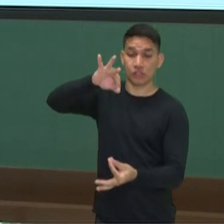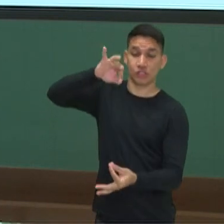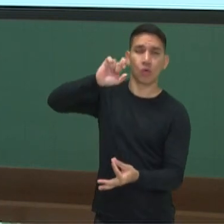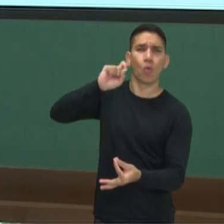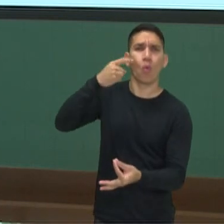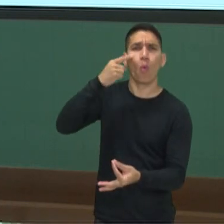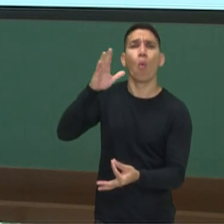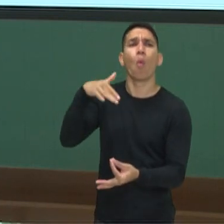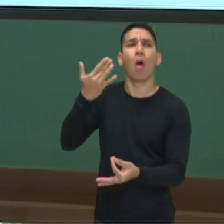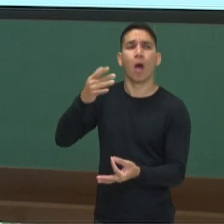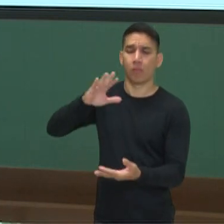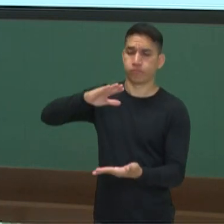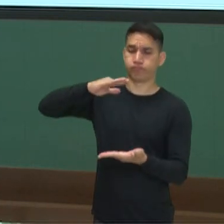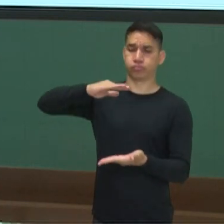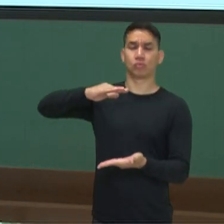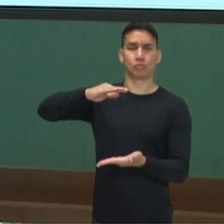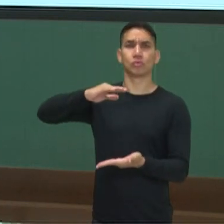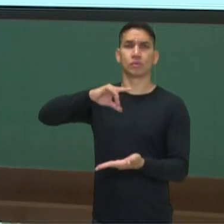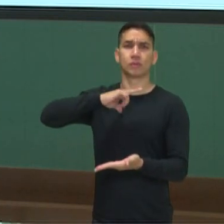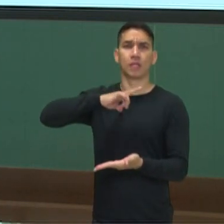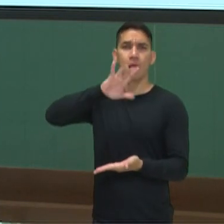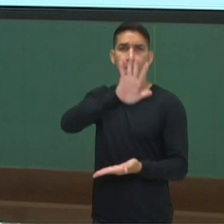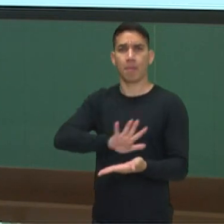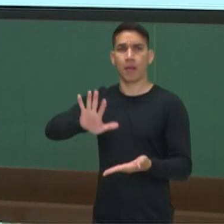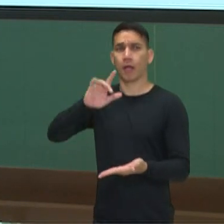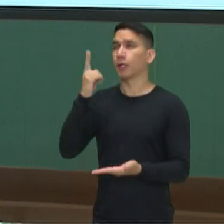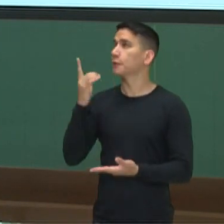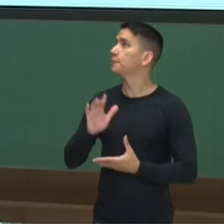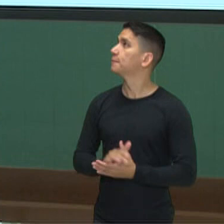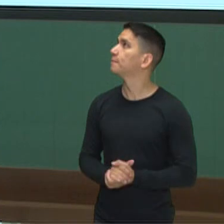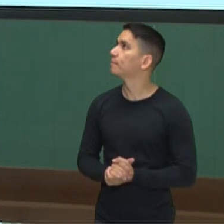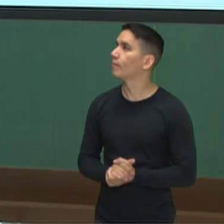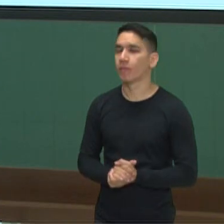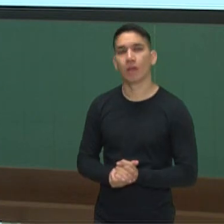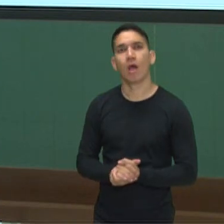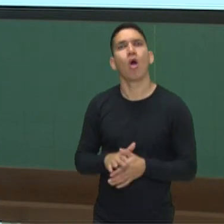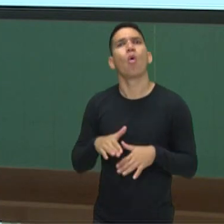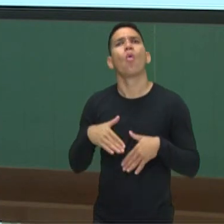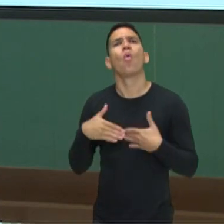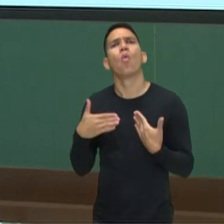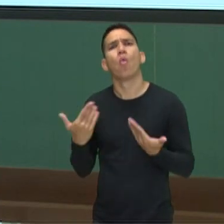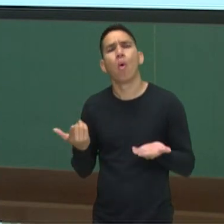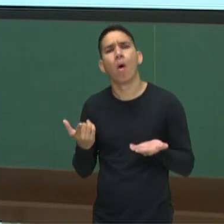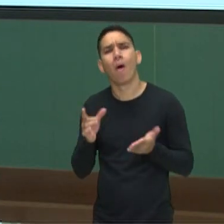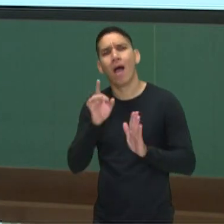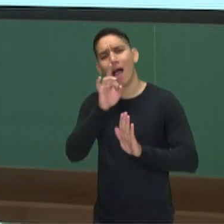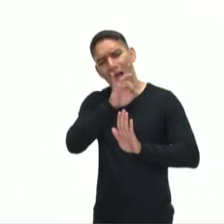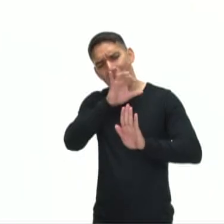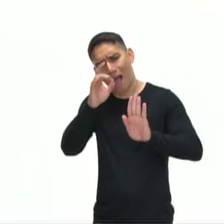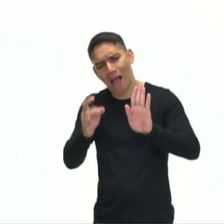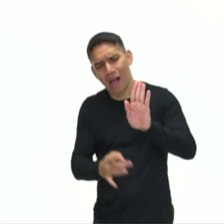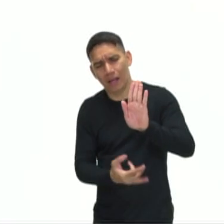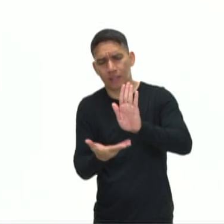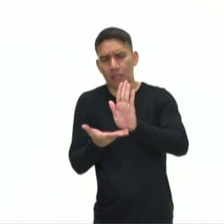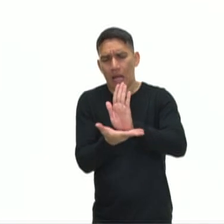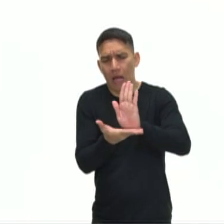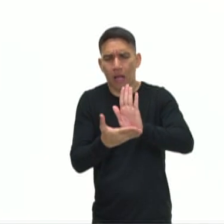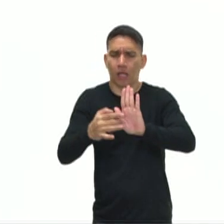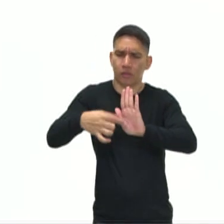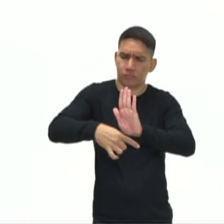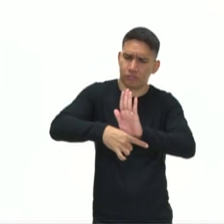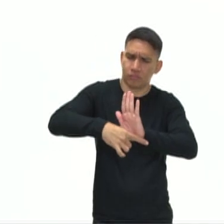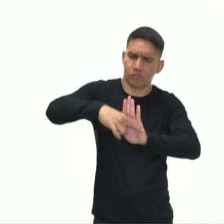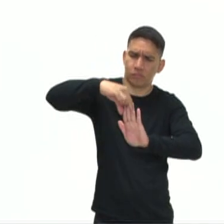ponto mais alto da figura, tá bom? Para frente. Quanto medem cada uma dessas medidas, né? Se a altura